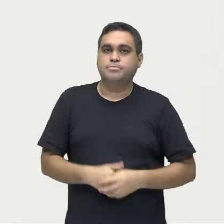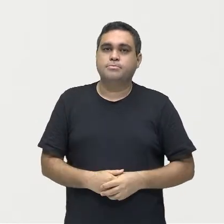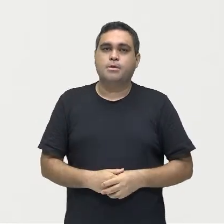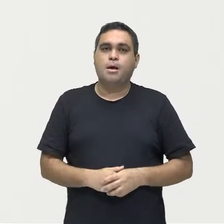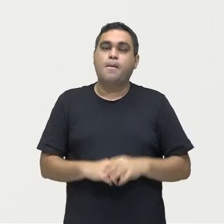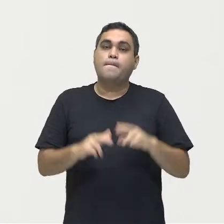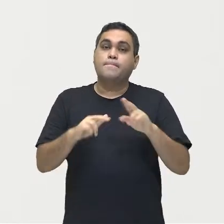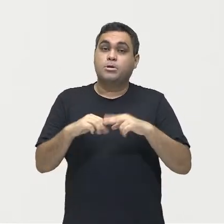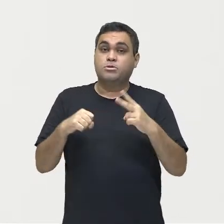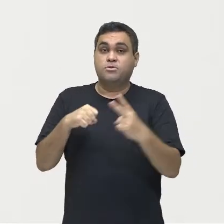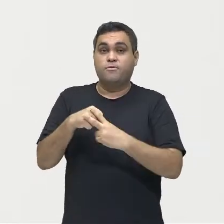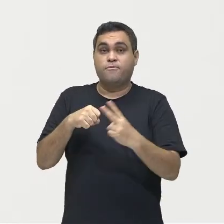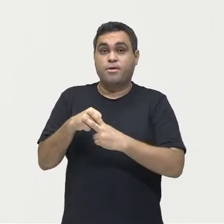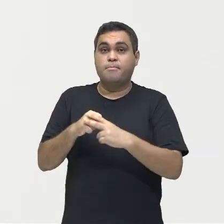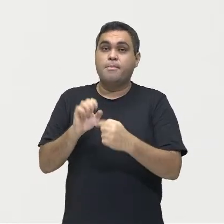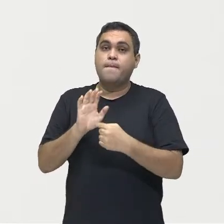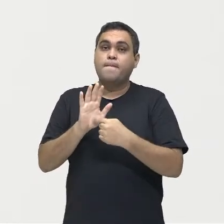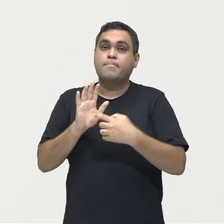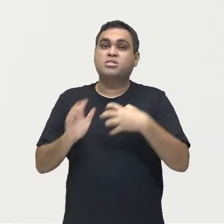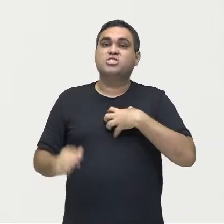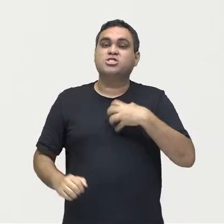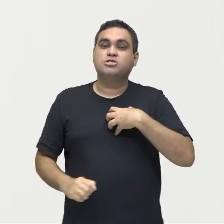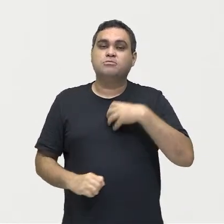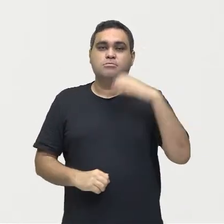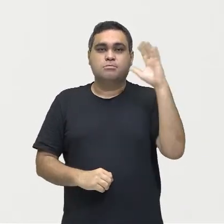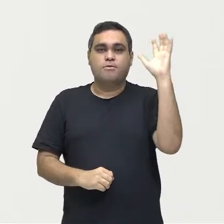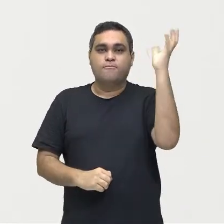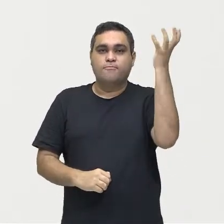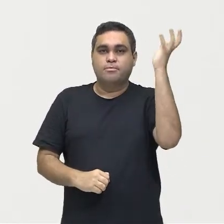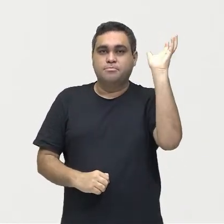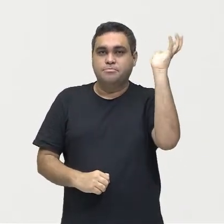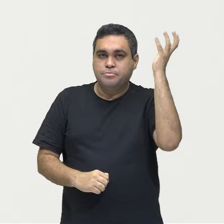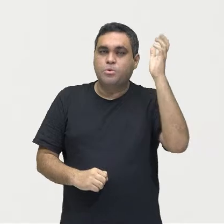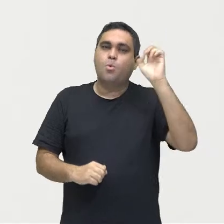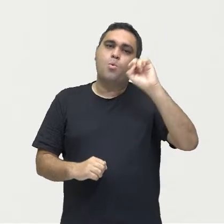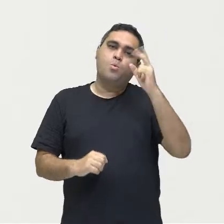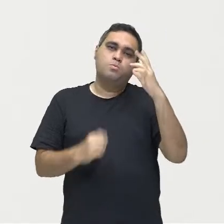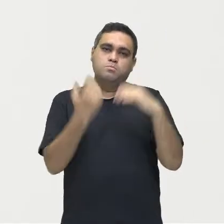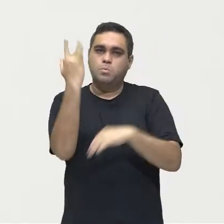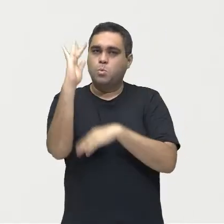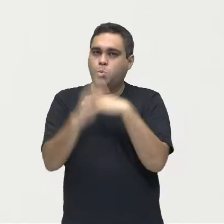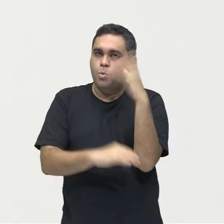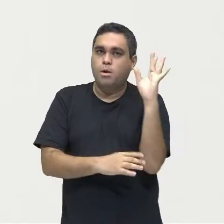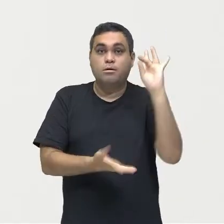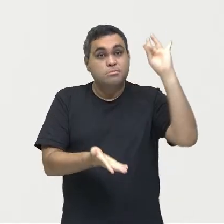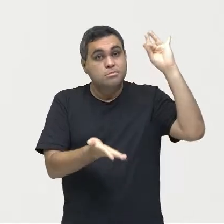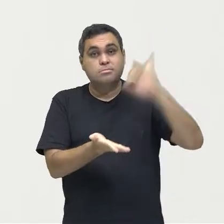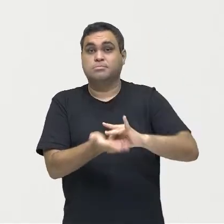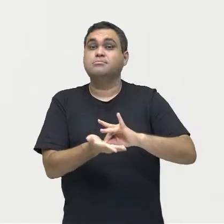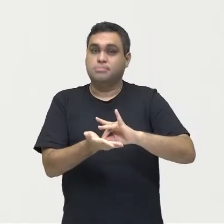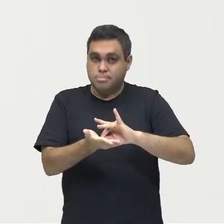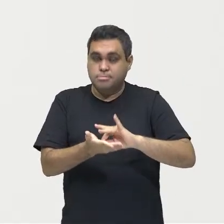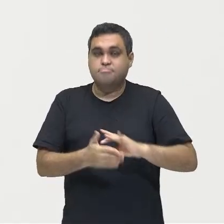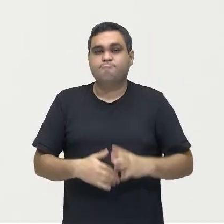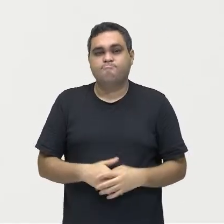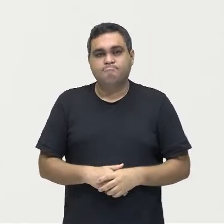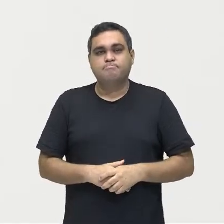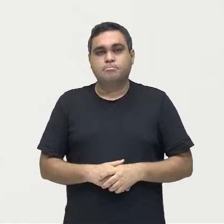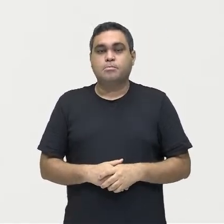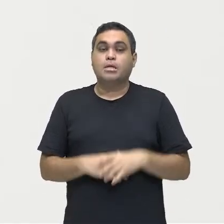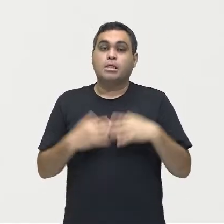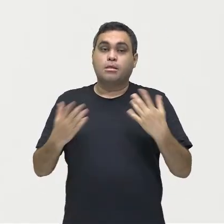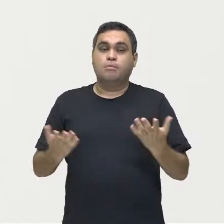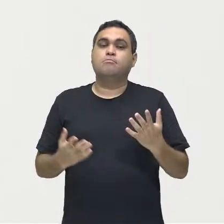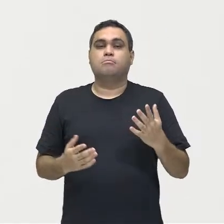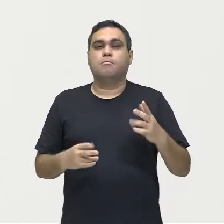é um verbo que indica fenômeno da natureza, está no seu sentido literal, real, denotativo.